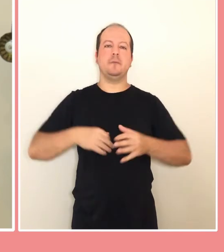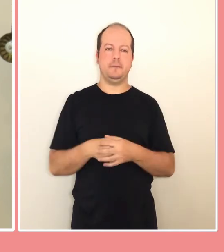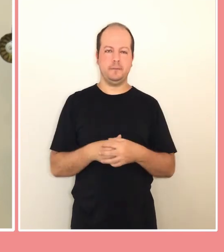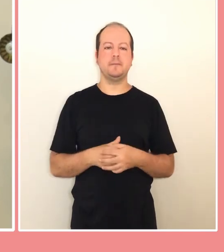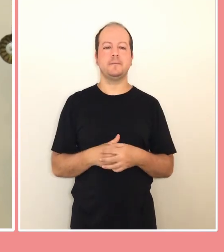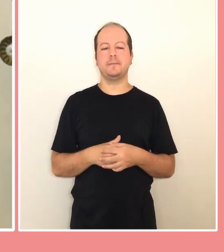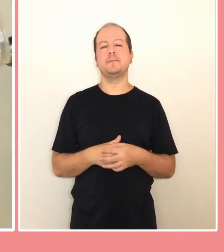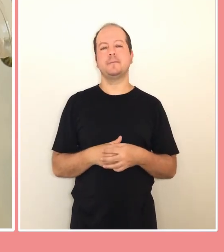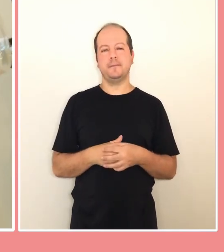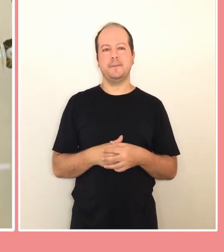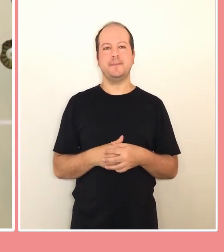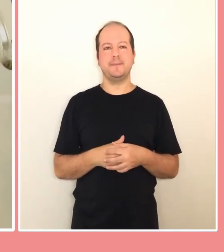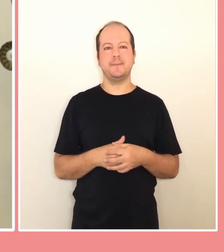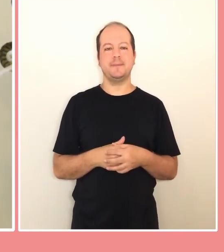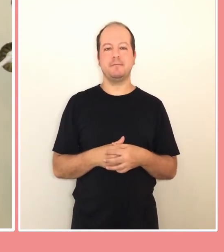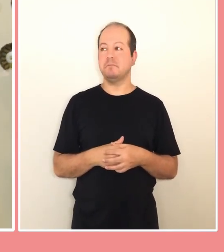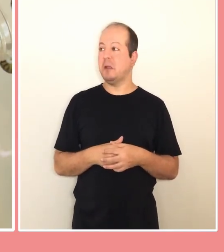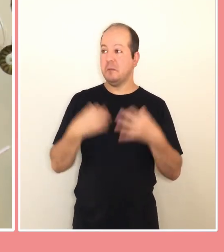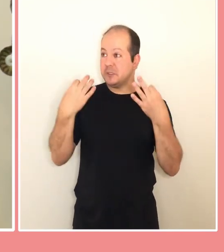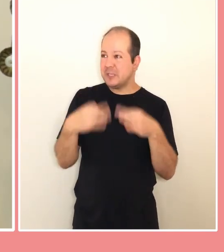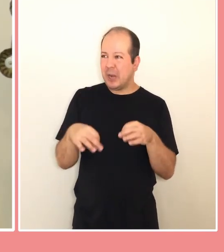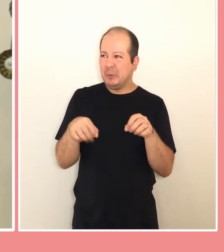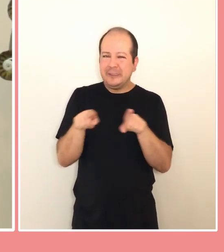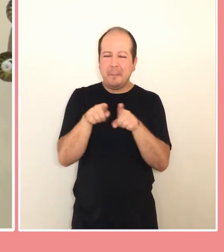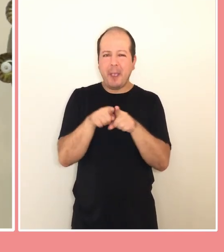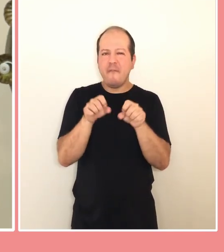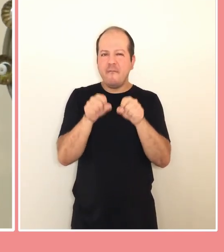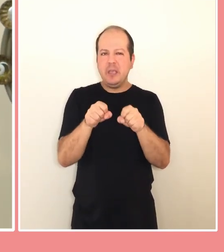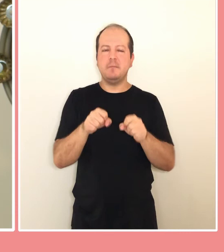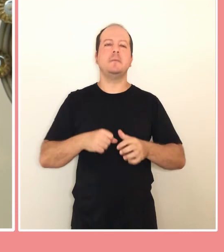coloco também de maneira justa.